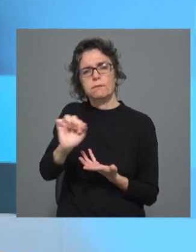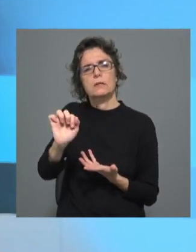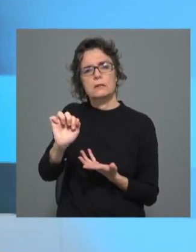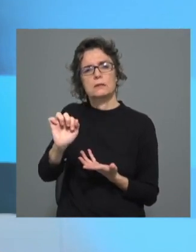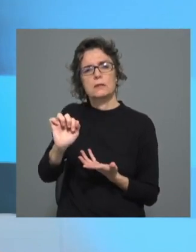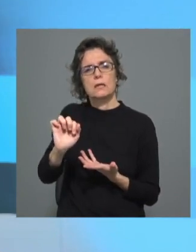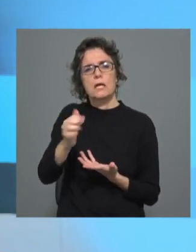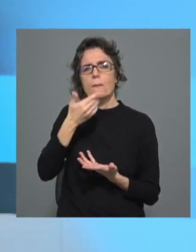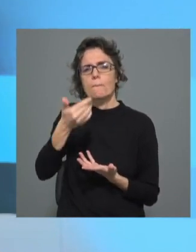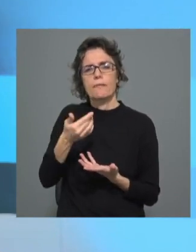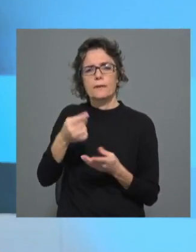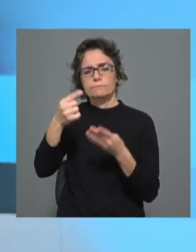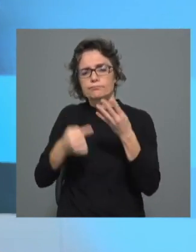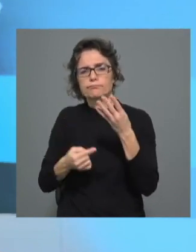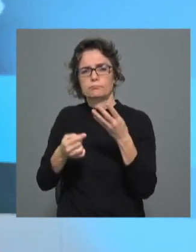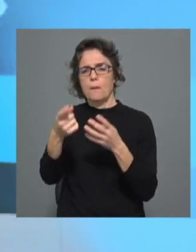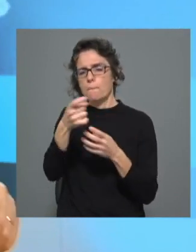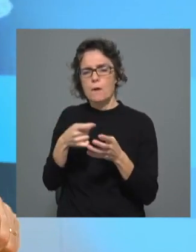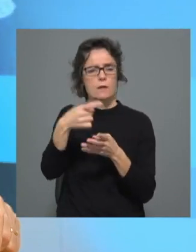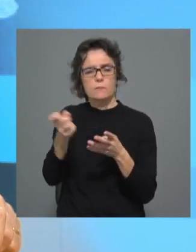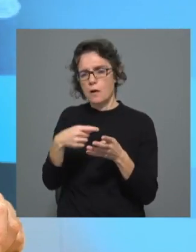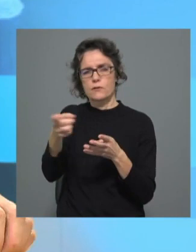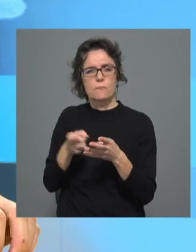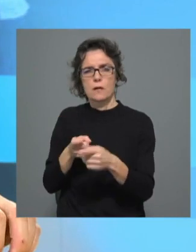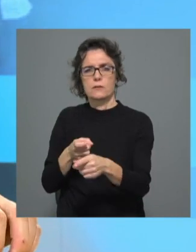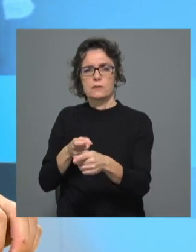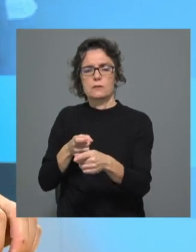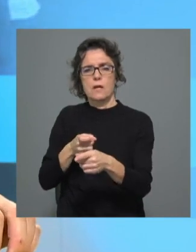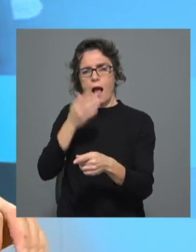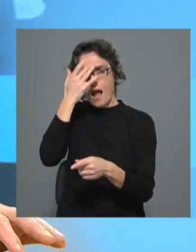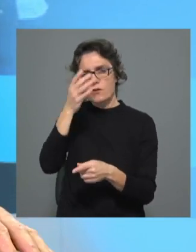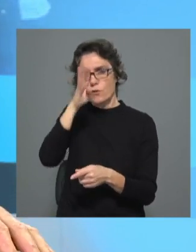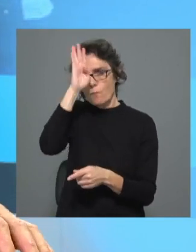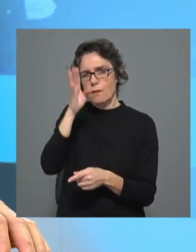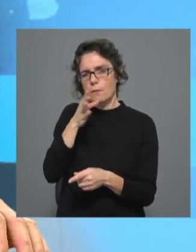apelos à paz. A palavra do Papa não está a chegar